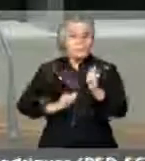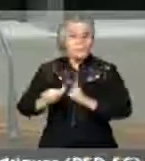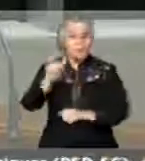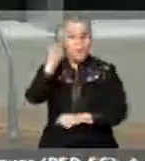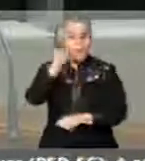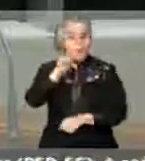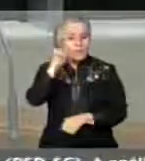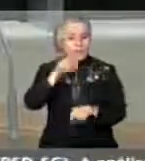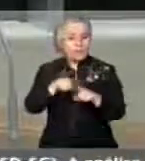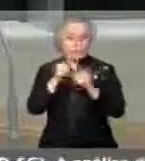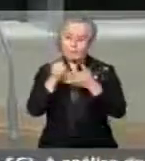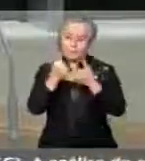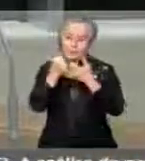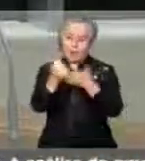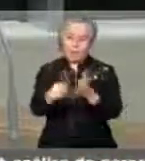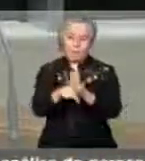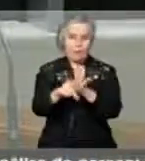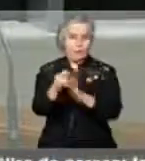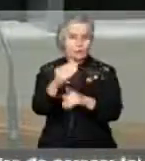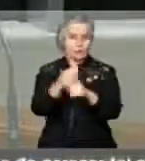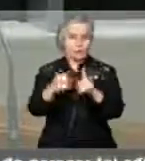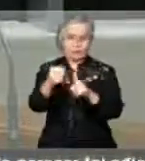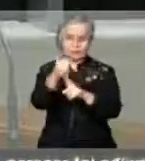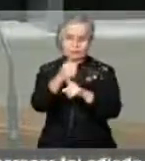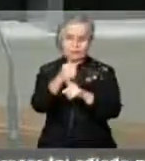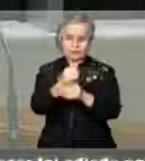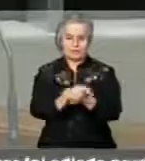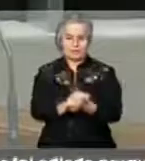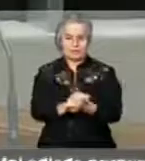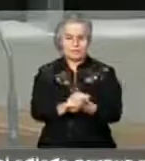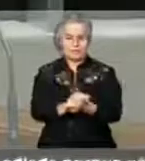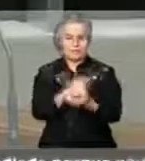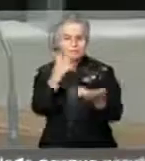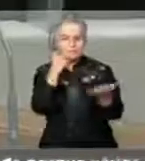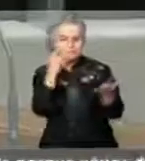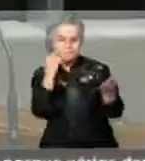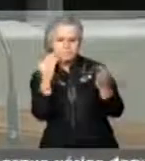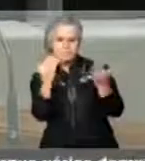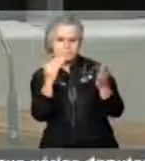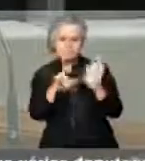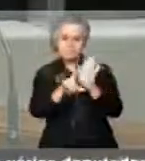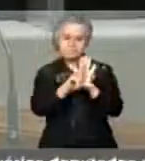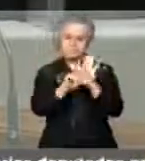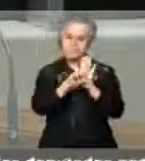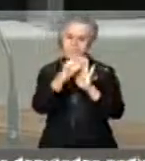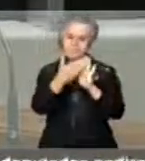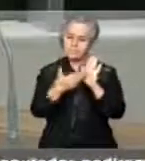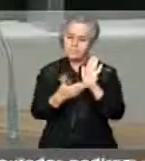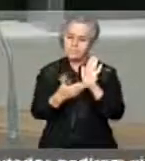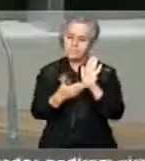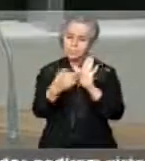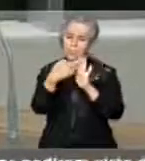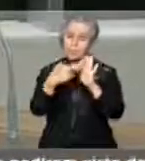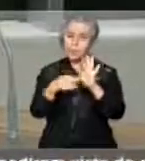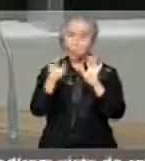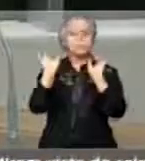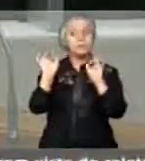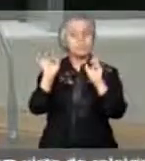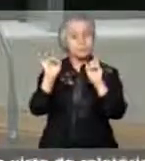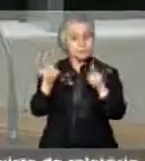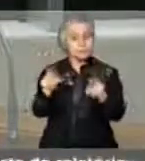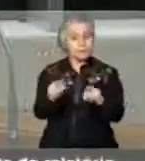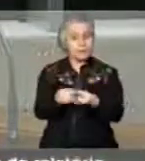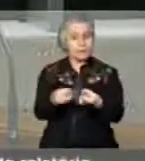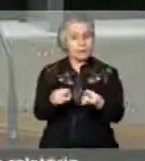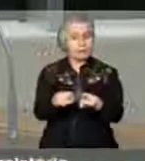respaldo ofertado pela sociedade. Em termos de legislação, a edição de normas específicas e